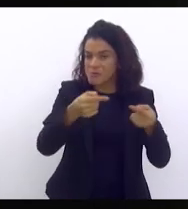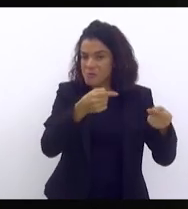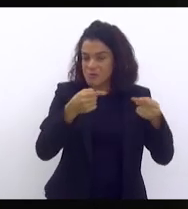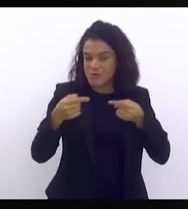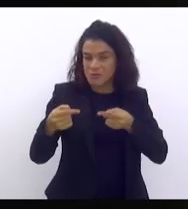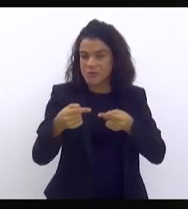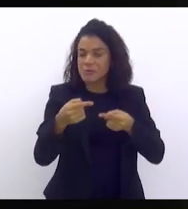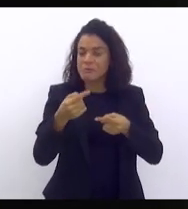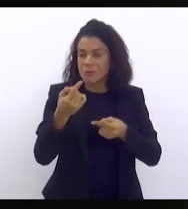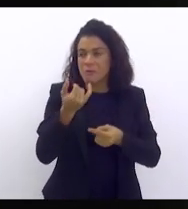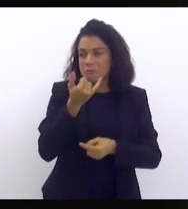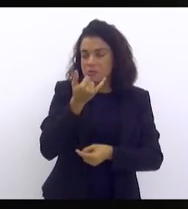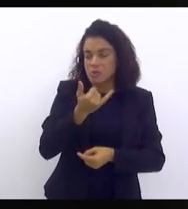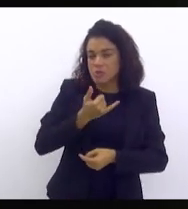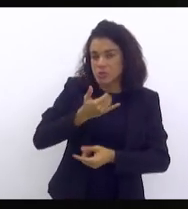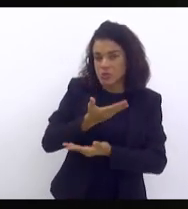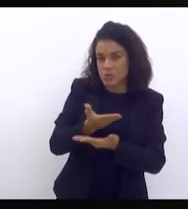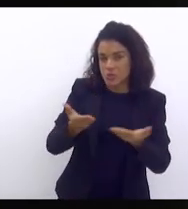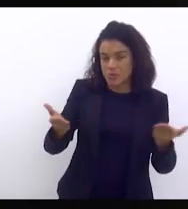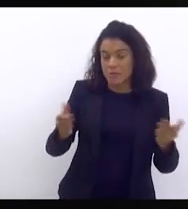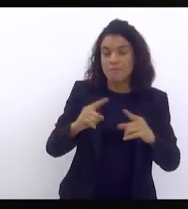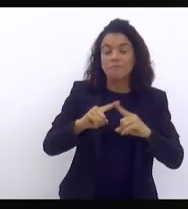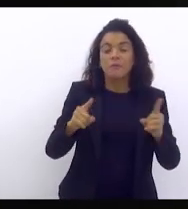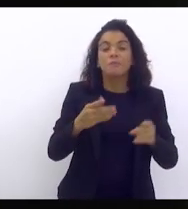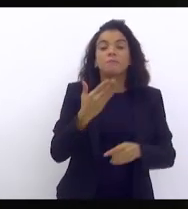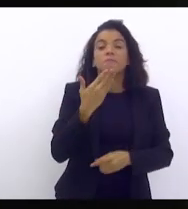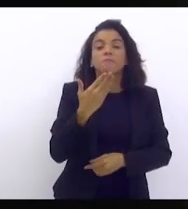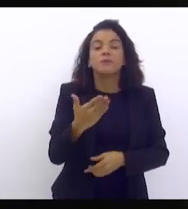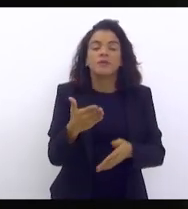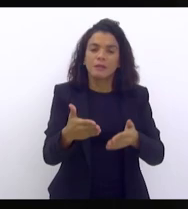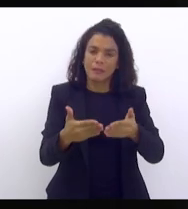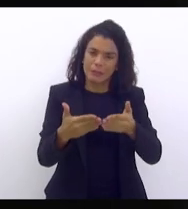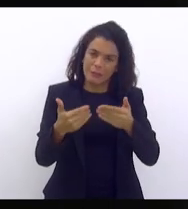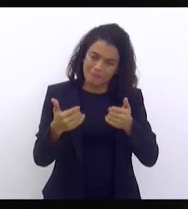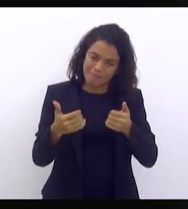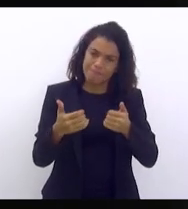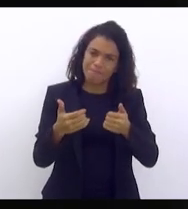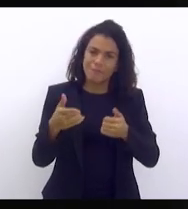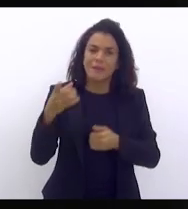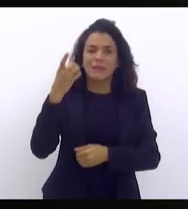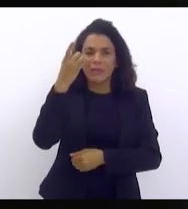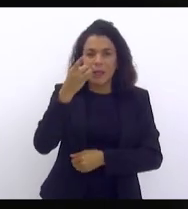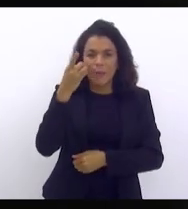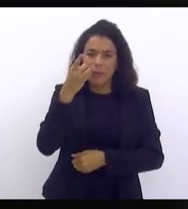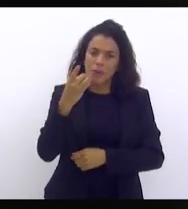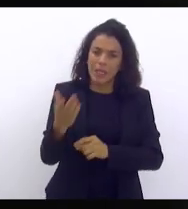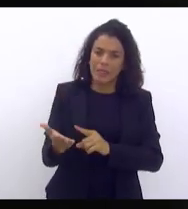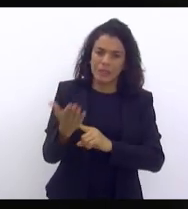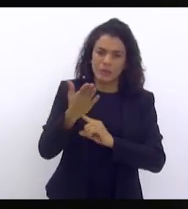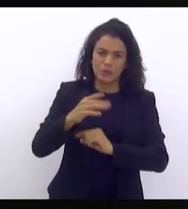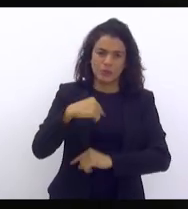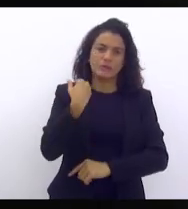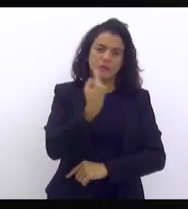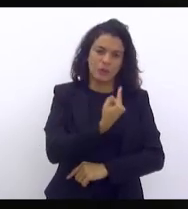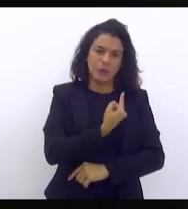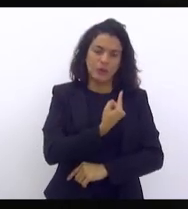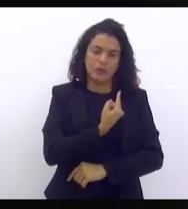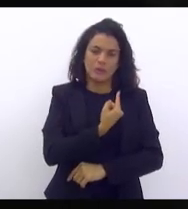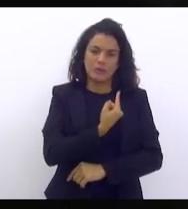peço até desculpa, mas pedir o favor, né, que a deputada possa nos ajudando